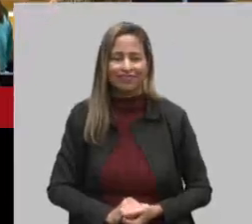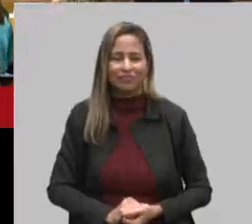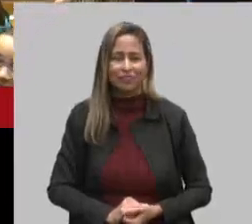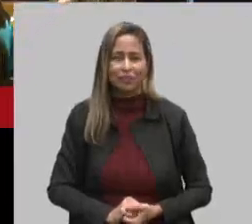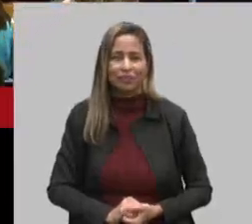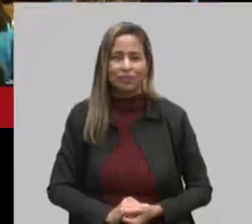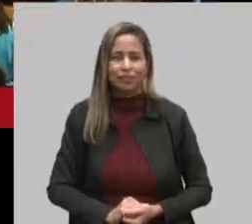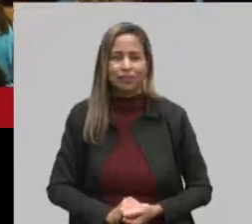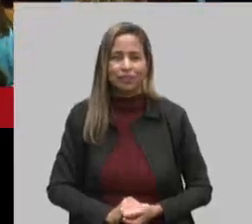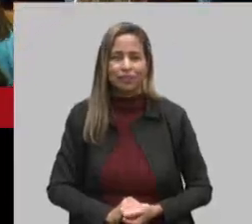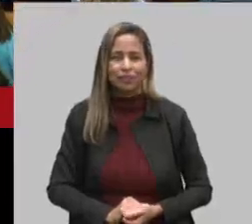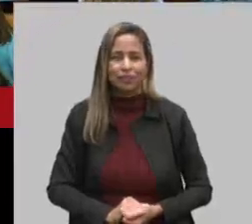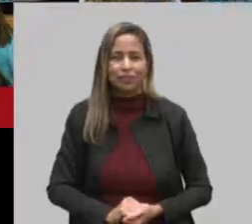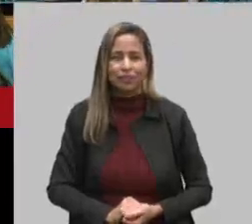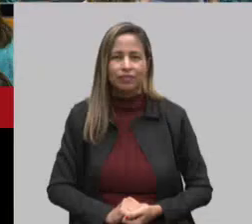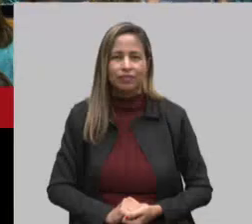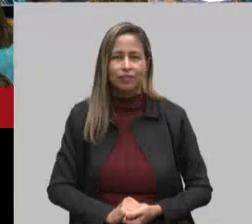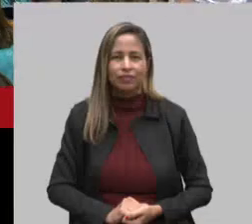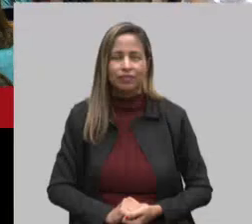jag